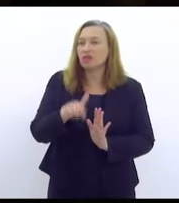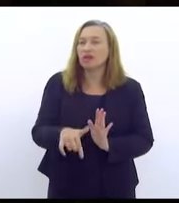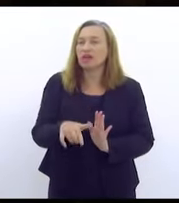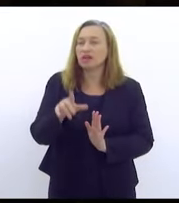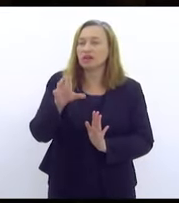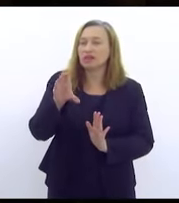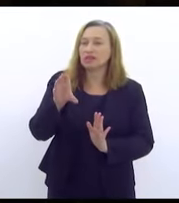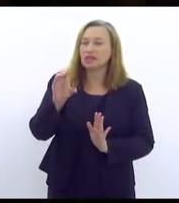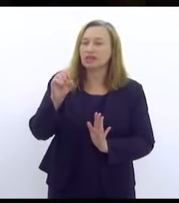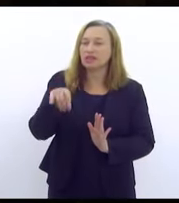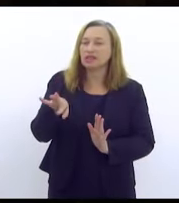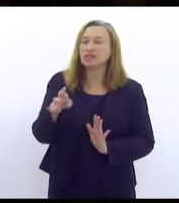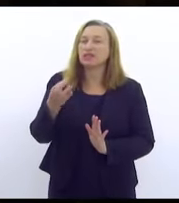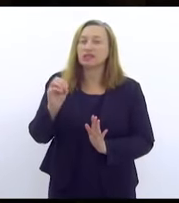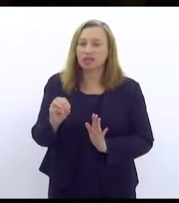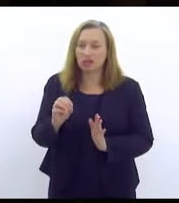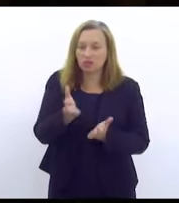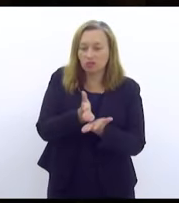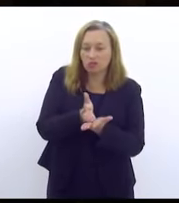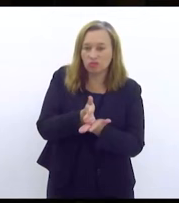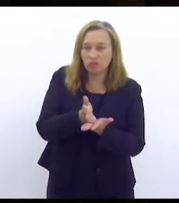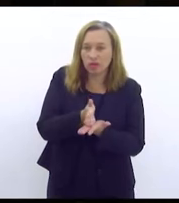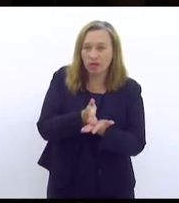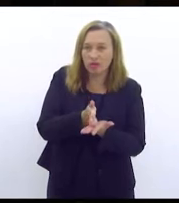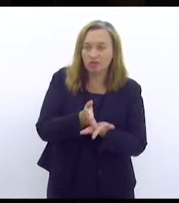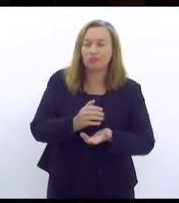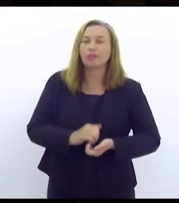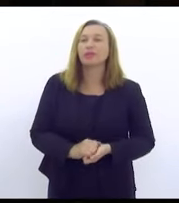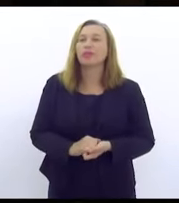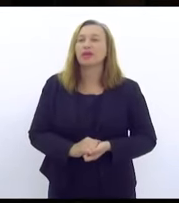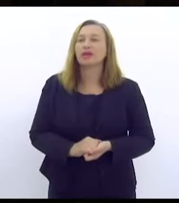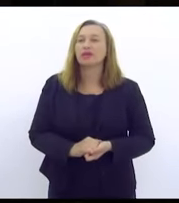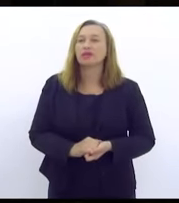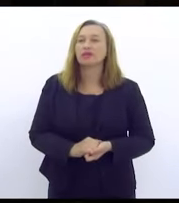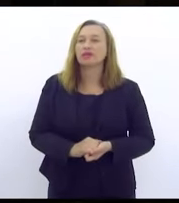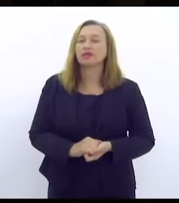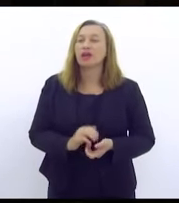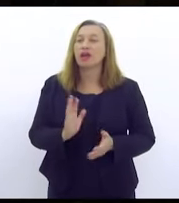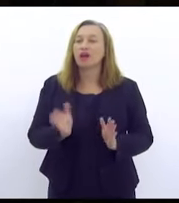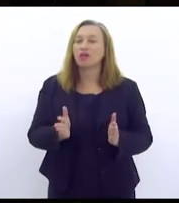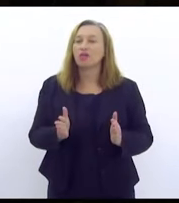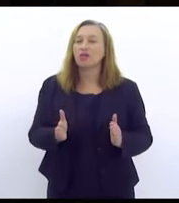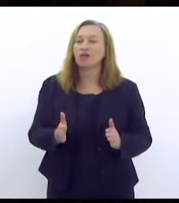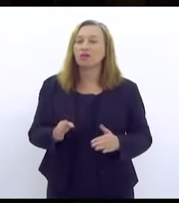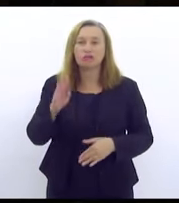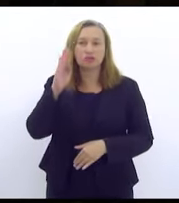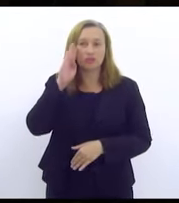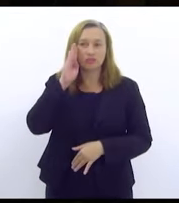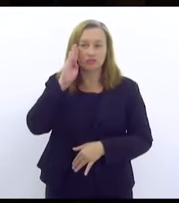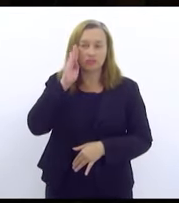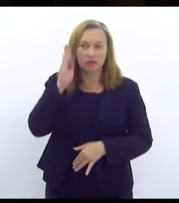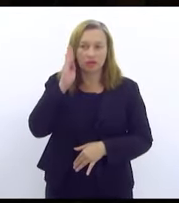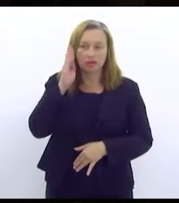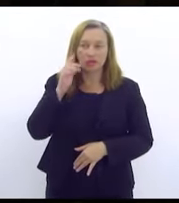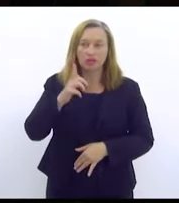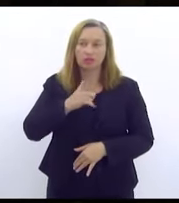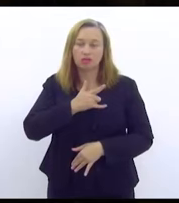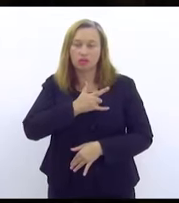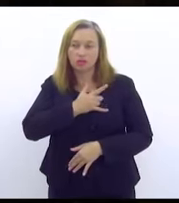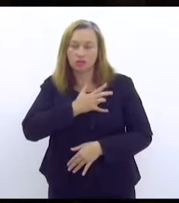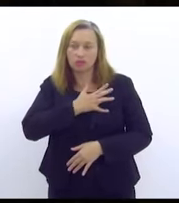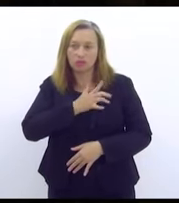foi, sempre ficou em cima do muro. Ele virou soldadinho do Lula, mas ele também